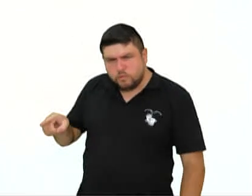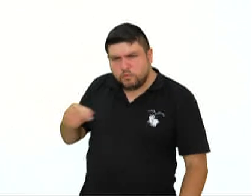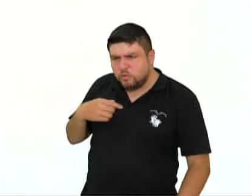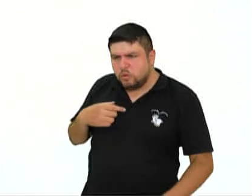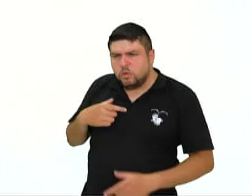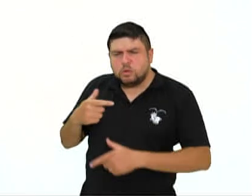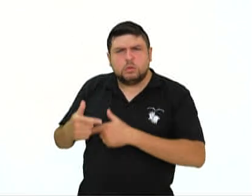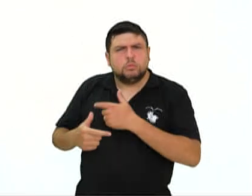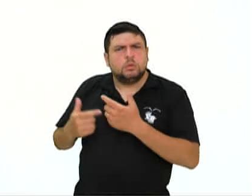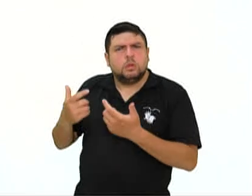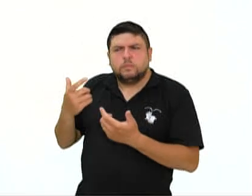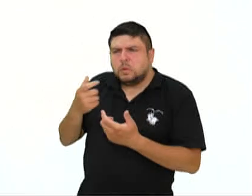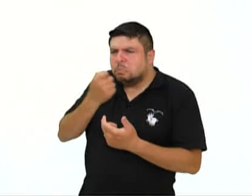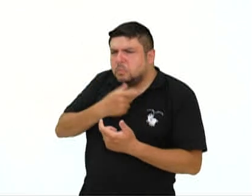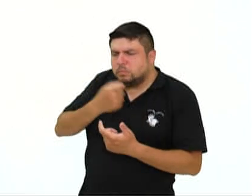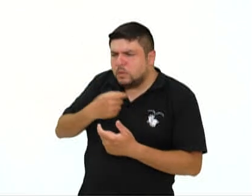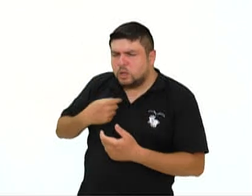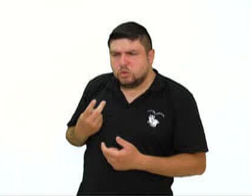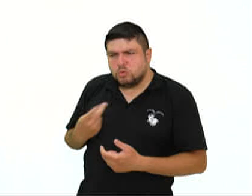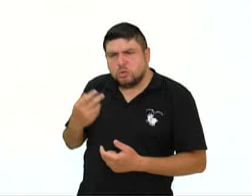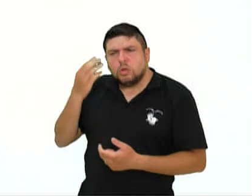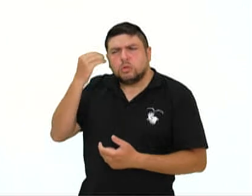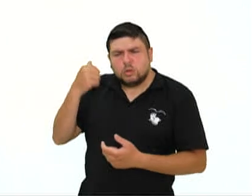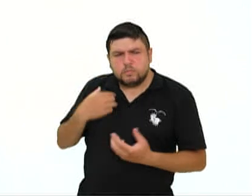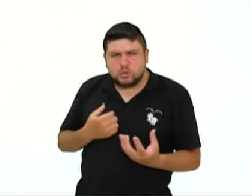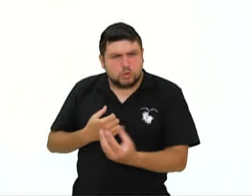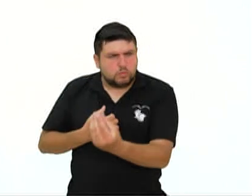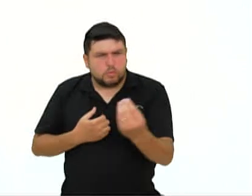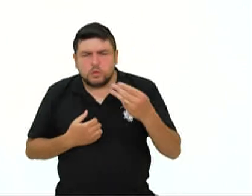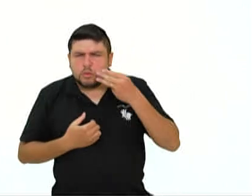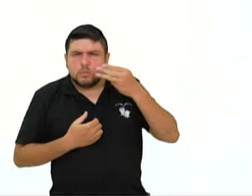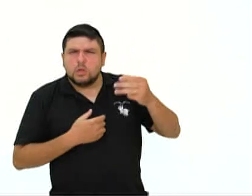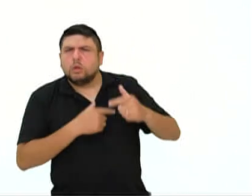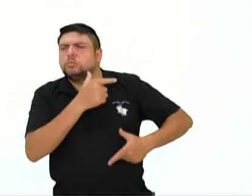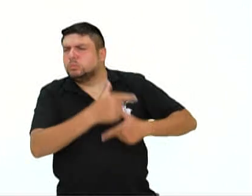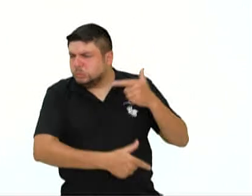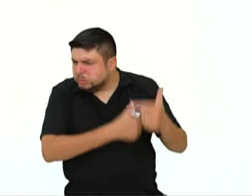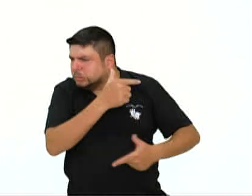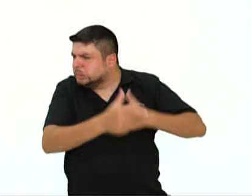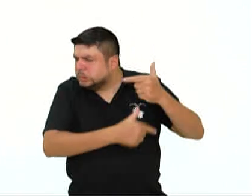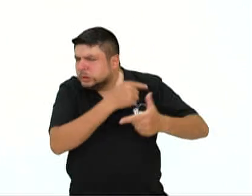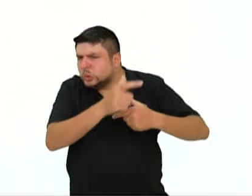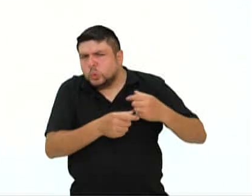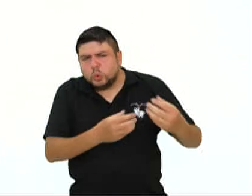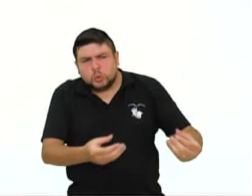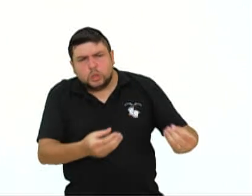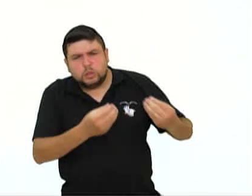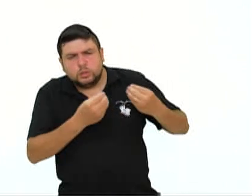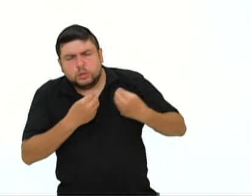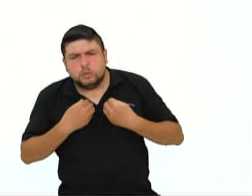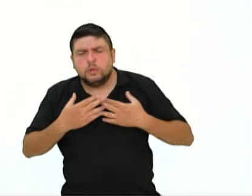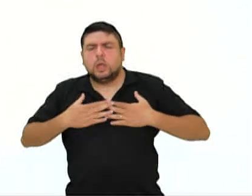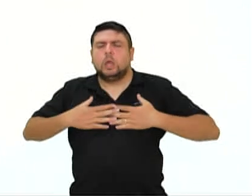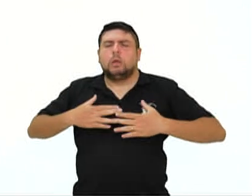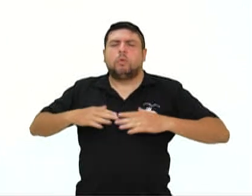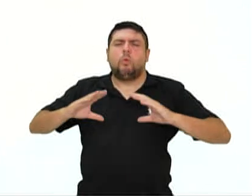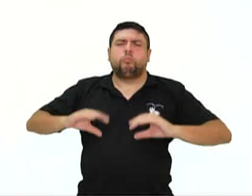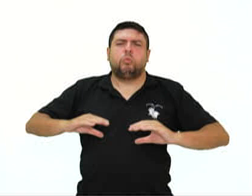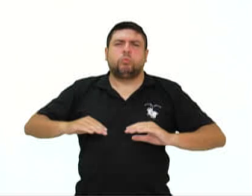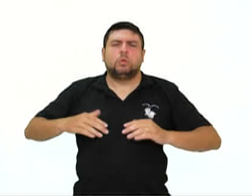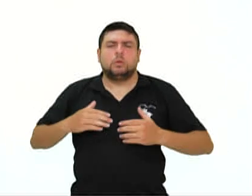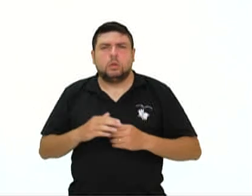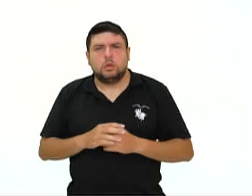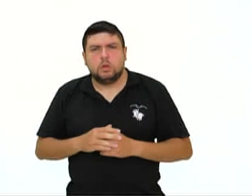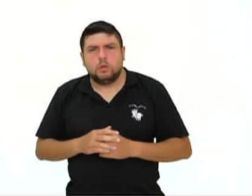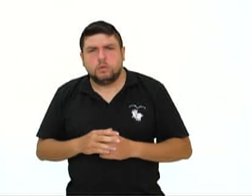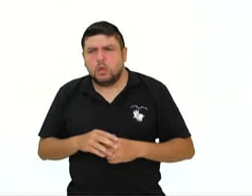própria felicidade. Nós dois sabemos que milhares de trabalhadores lutam de sol a sol para nos dar farra e conforto, com a enxada nas